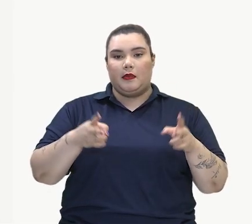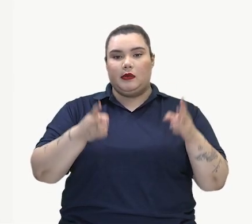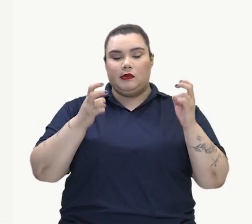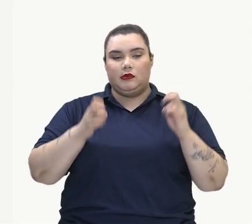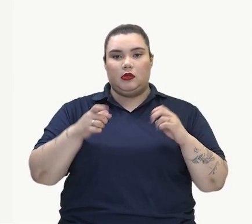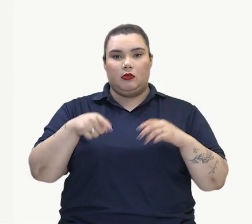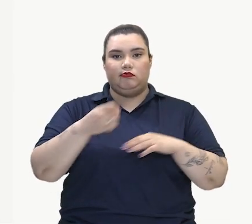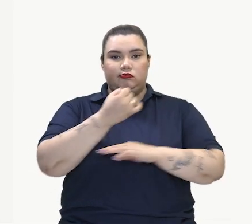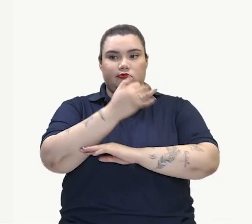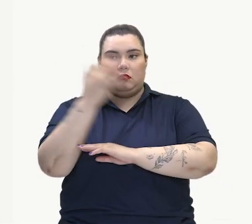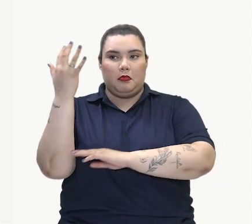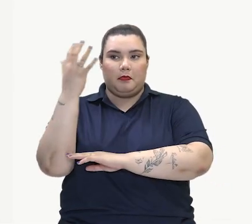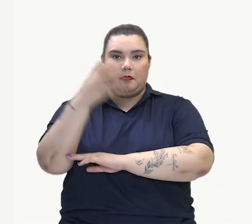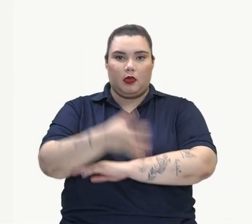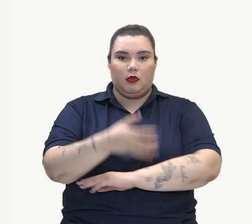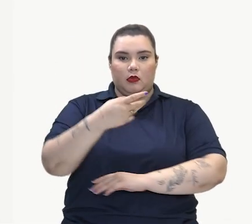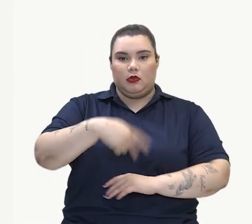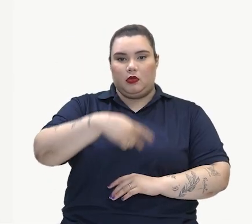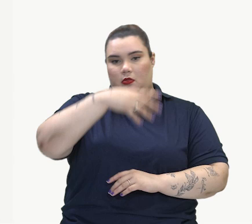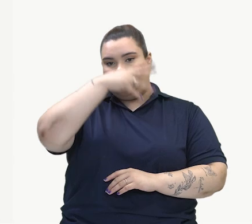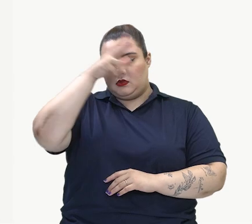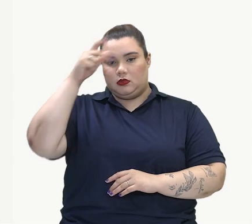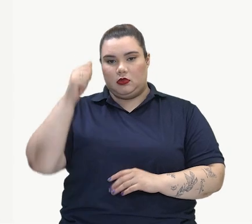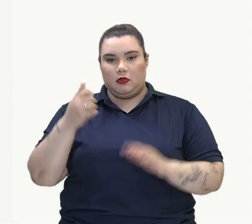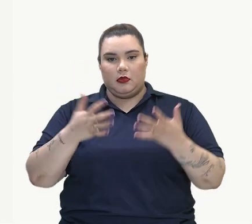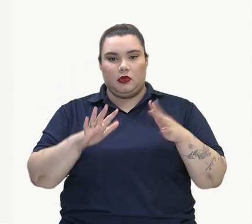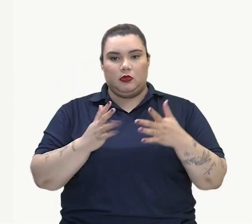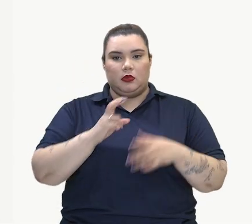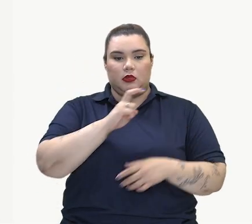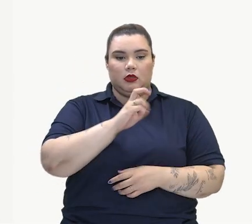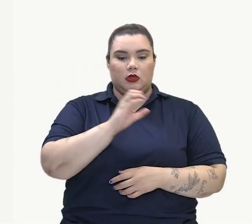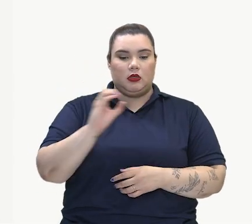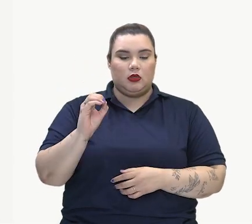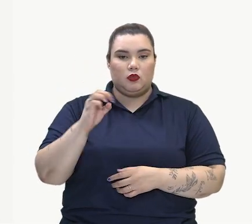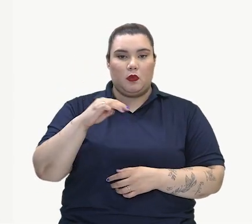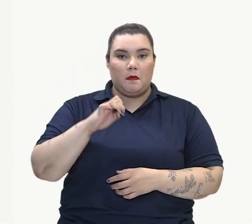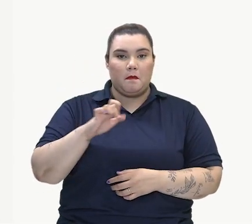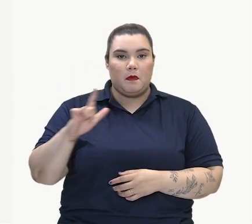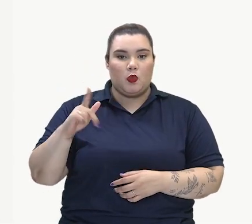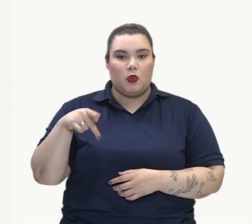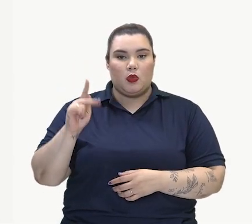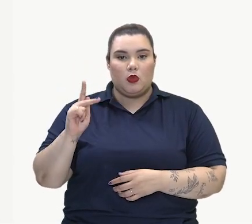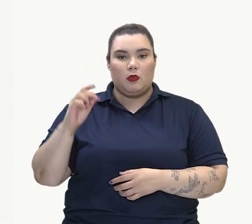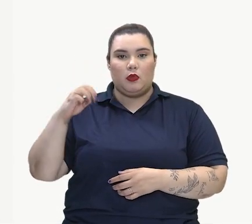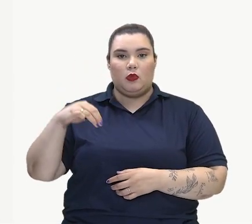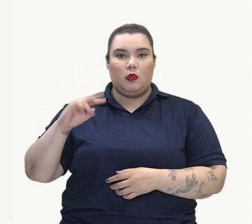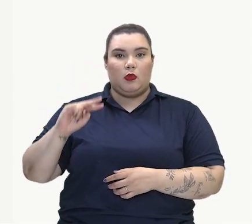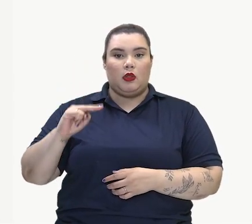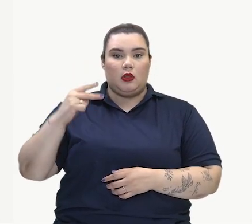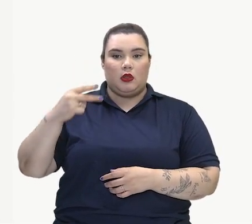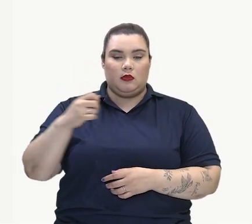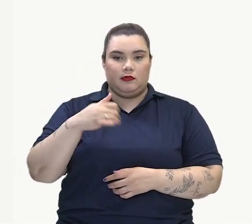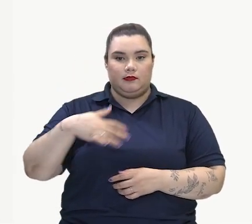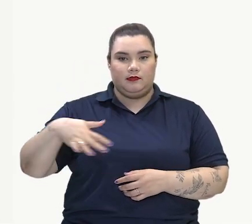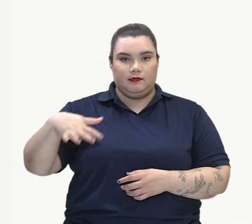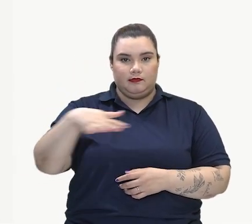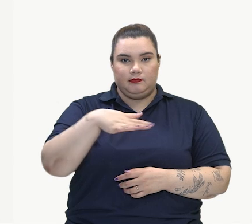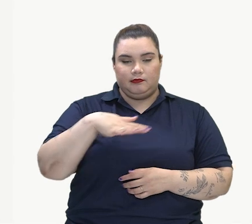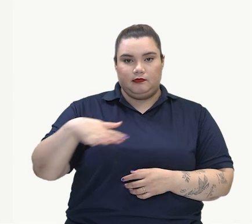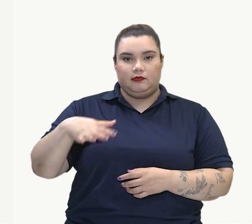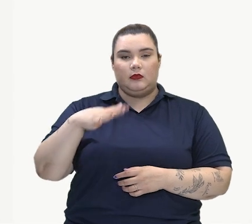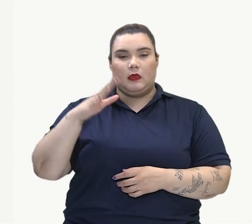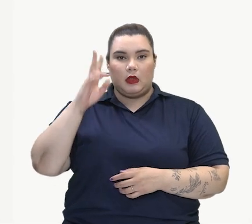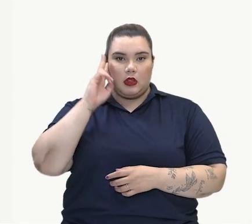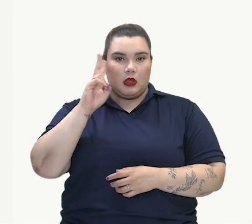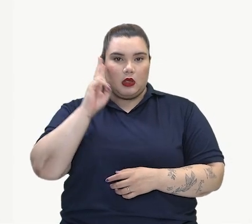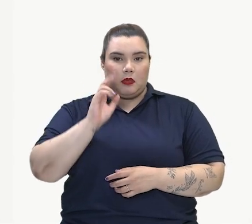Amazônia. São cerca de 500 mil quilômetros quadrados de terra que vão desde o leste e sul do Pará, como eu falei para vocês, o leste e